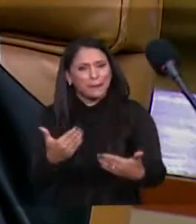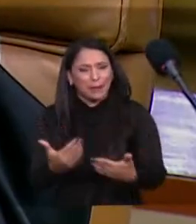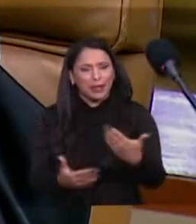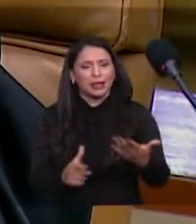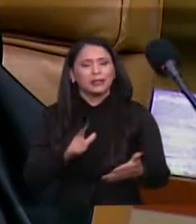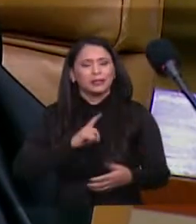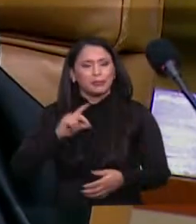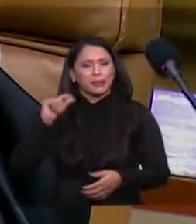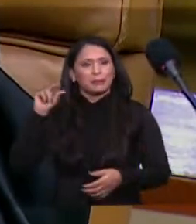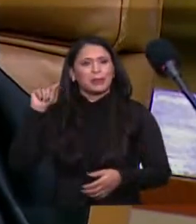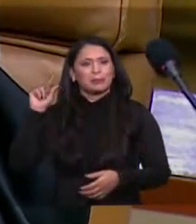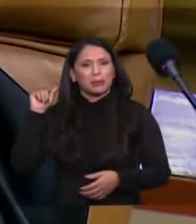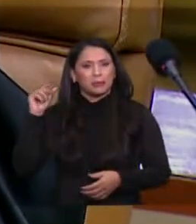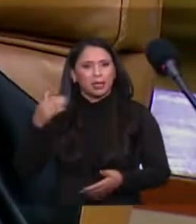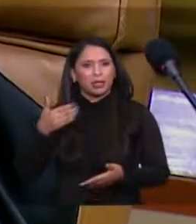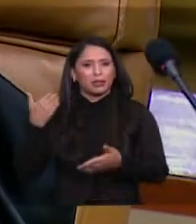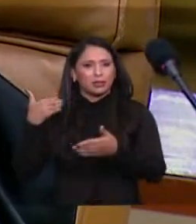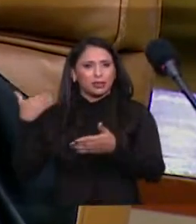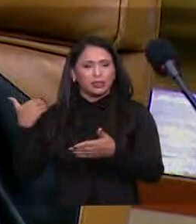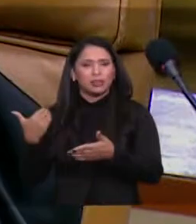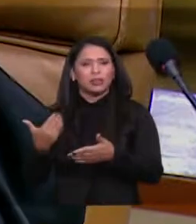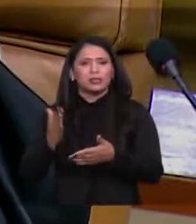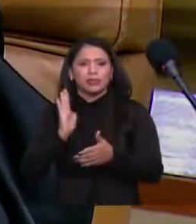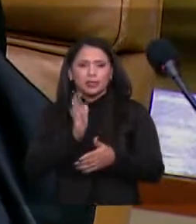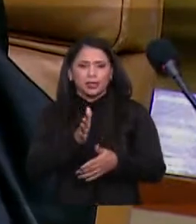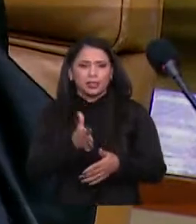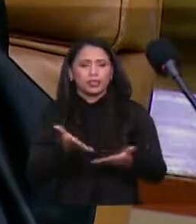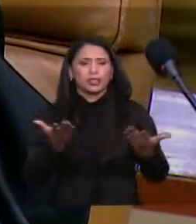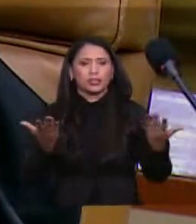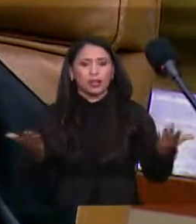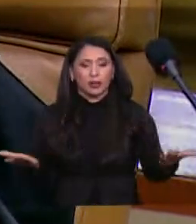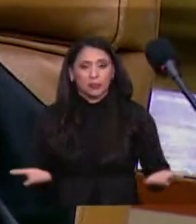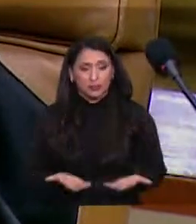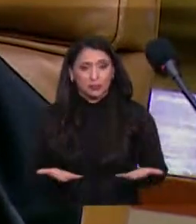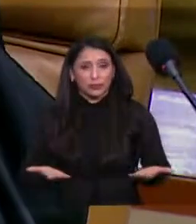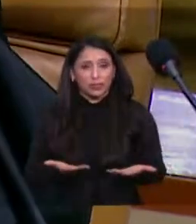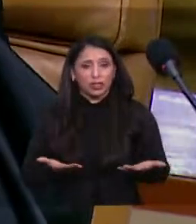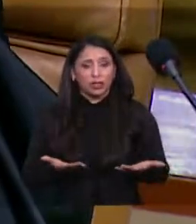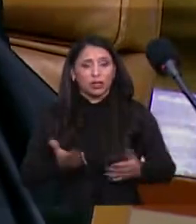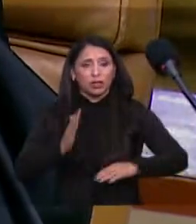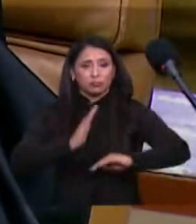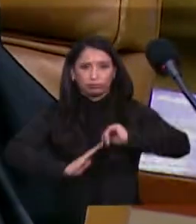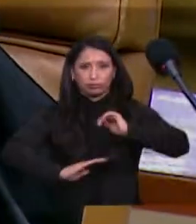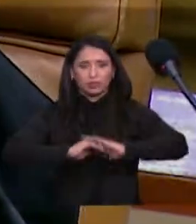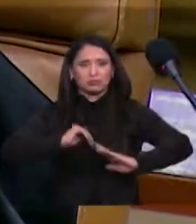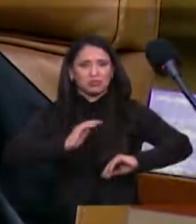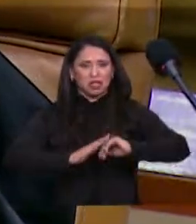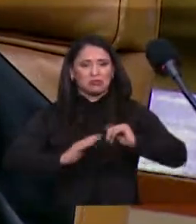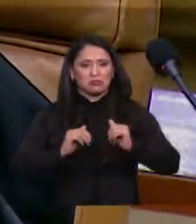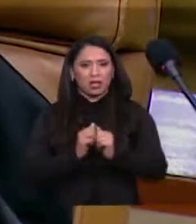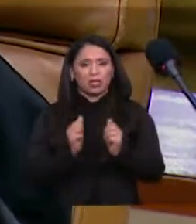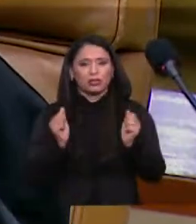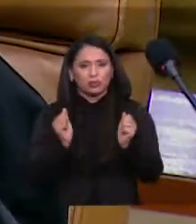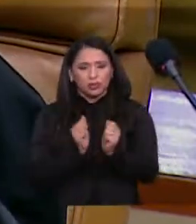advém já de gestões anteriores culmina com a proficiência de gestão de vossa excelência nessa matéria